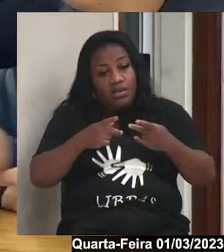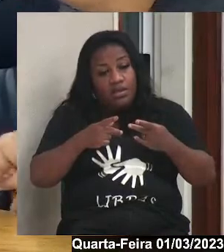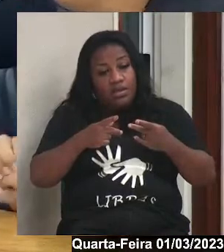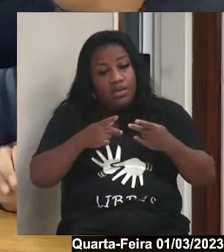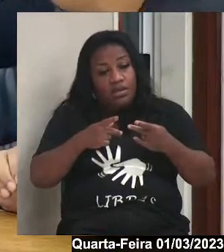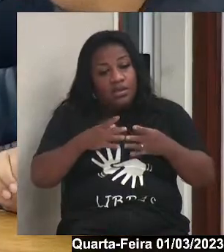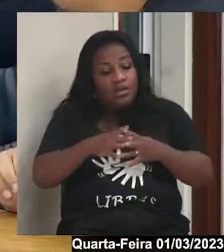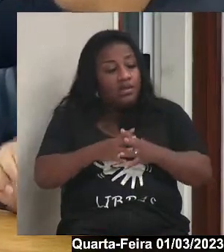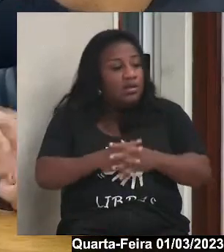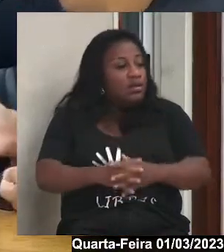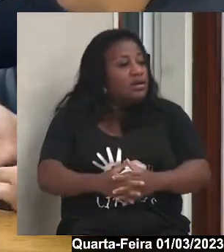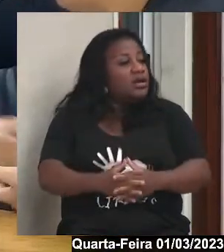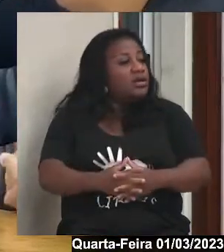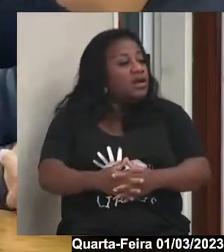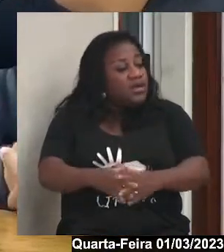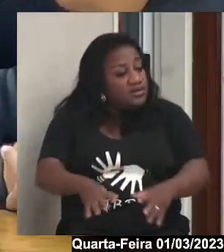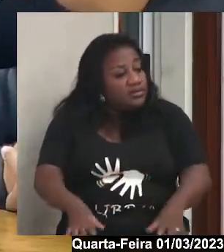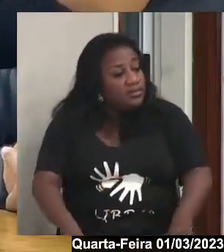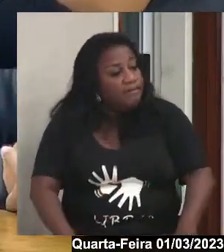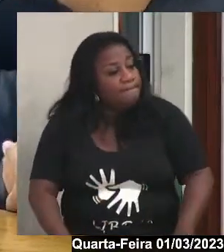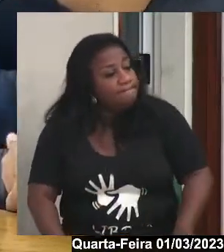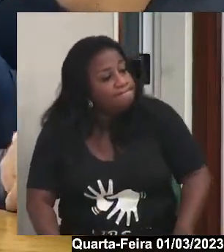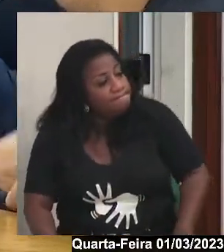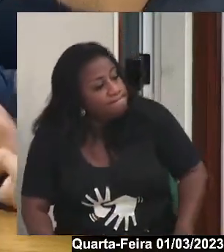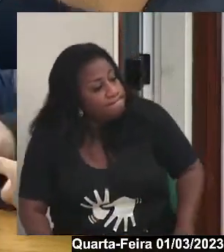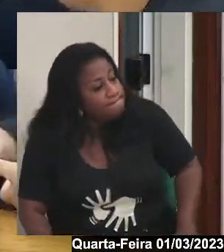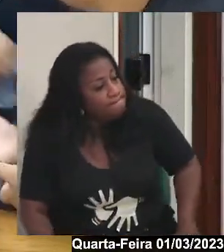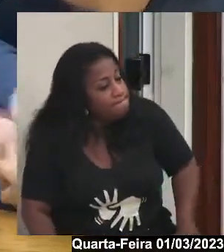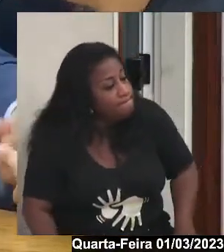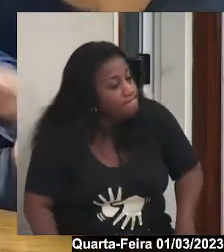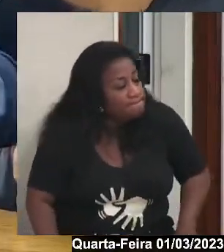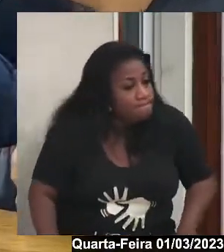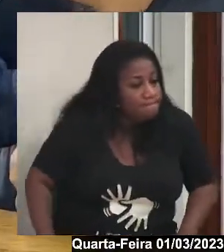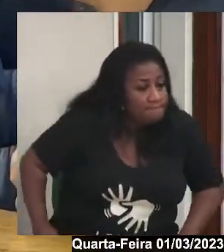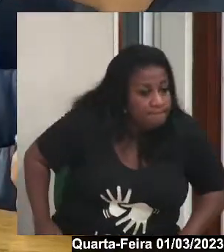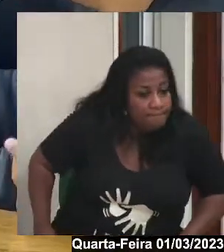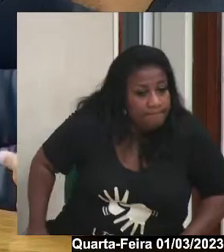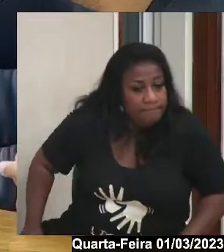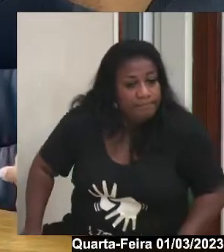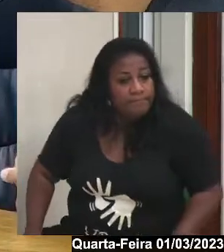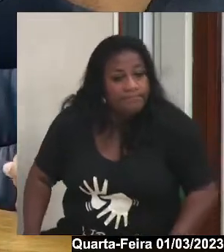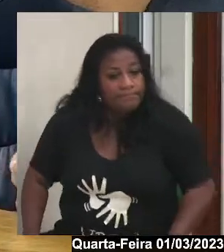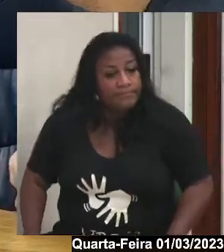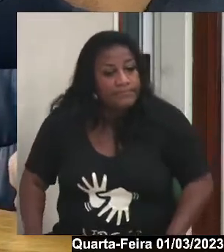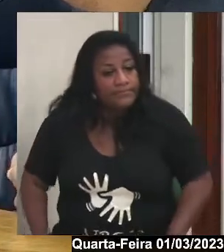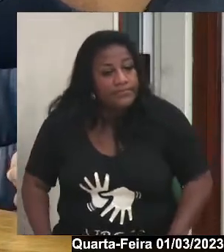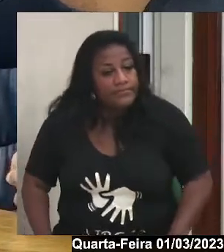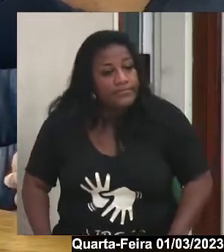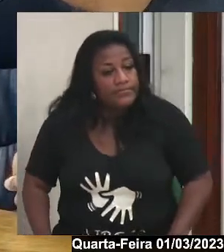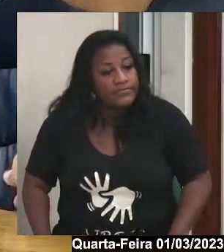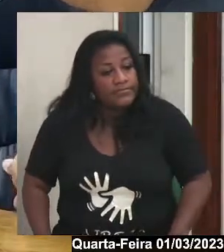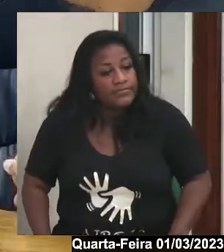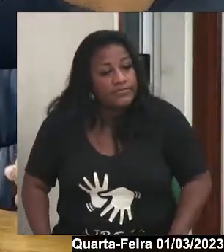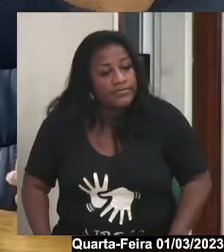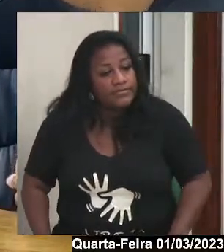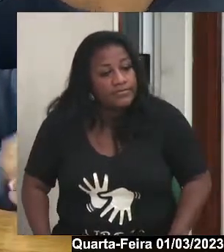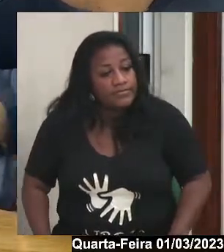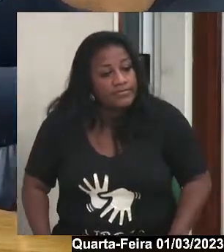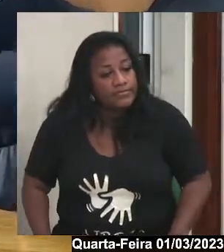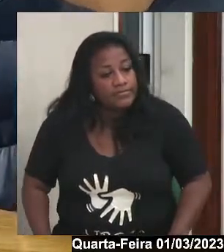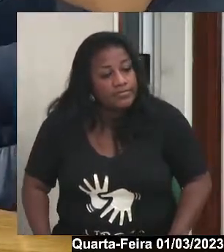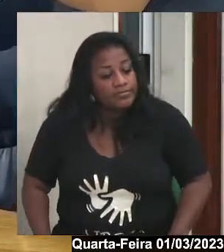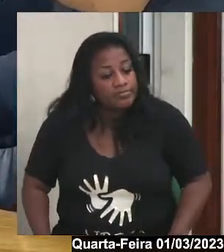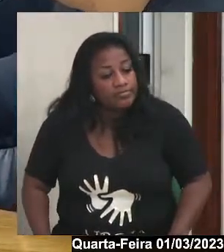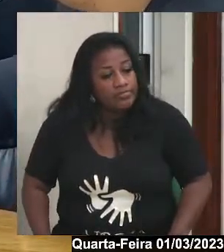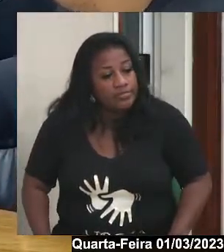É. Porque você não permite uma parte, por favor, Armando Vidigal? Não, você já usou. Você está falando a sua versão só, né? Você já usou. Você não já usou? Por que você não fala que eu